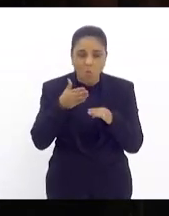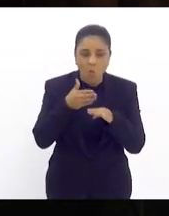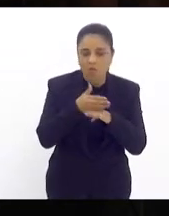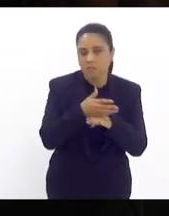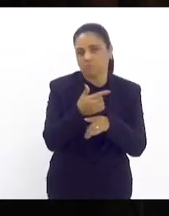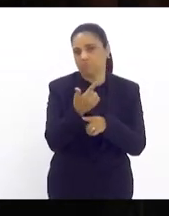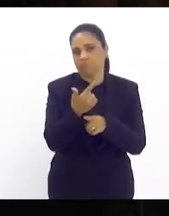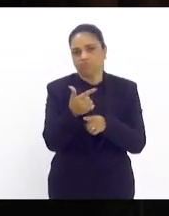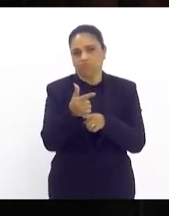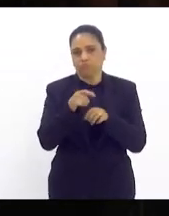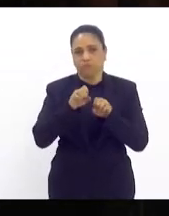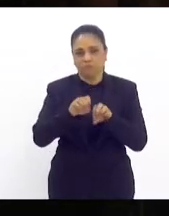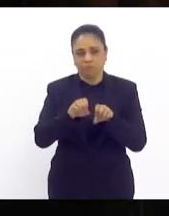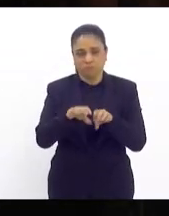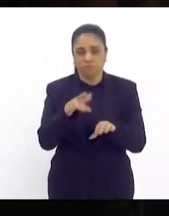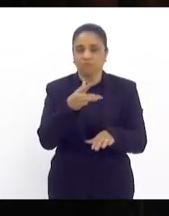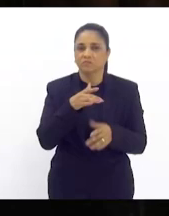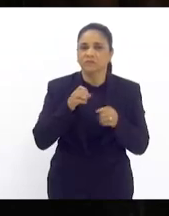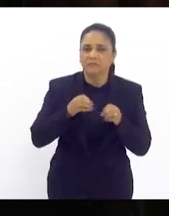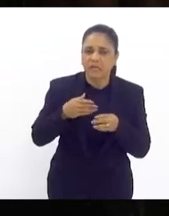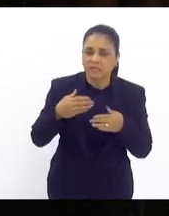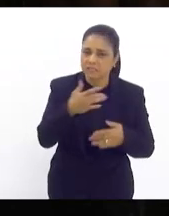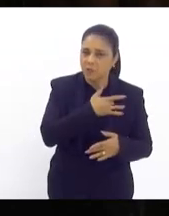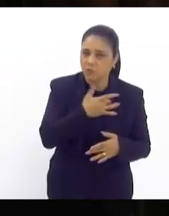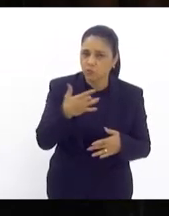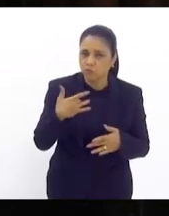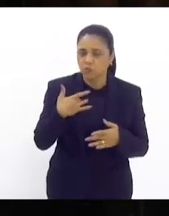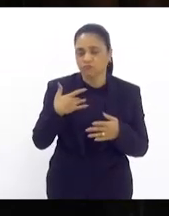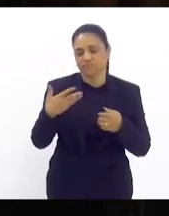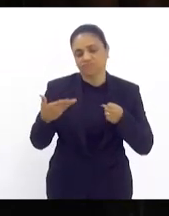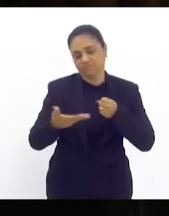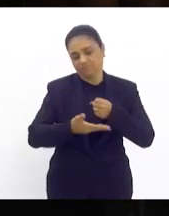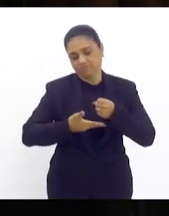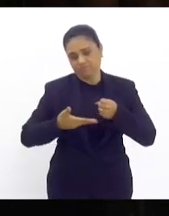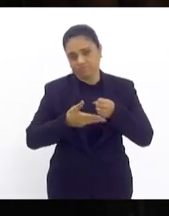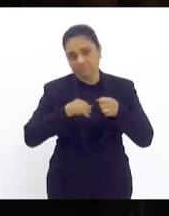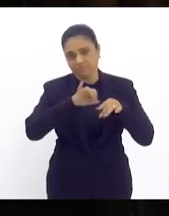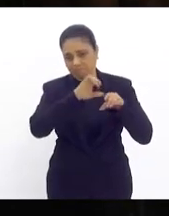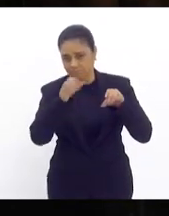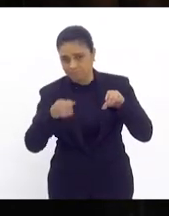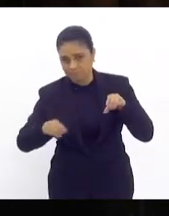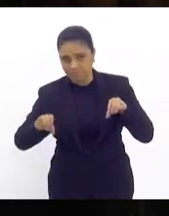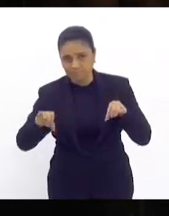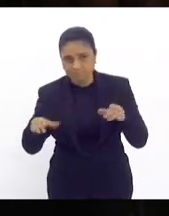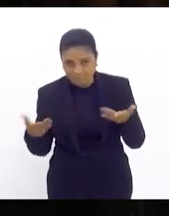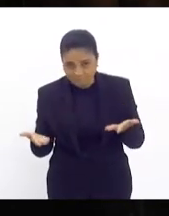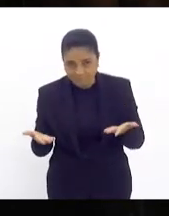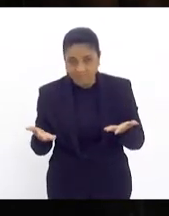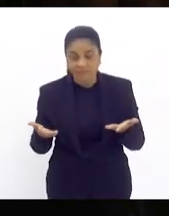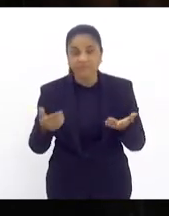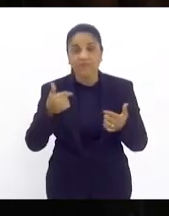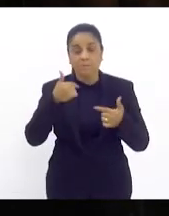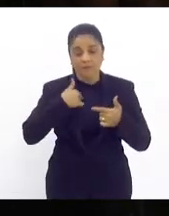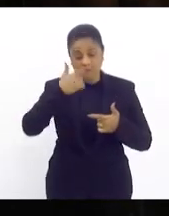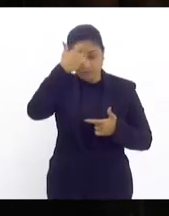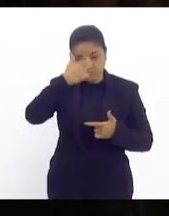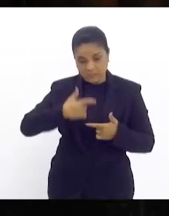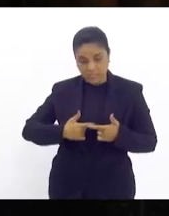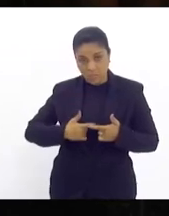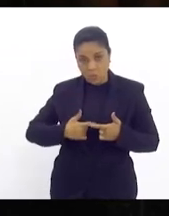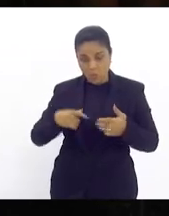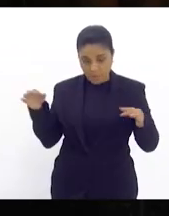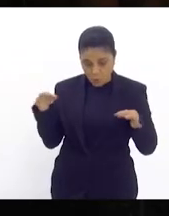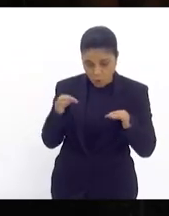educação a saúde a saneamento básico mas o que me compõe enquanto sujeita